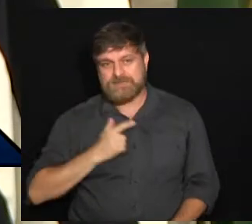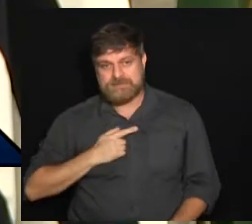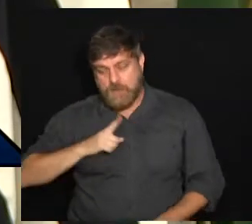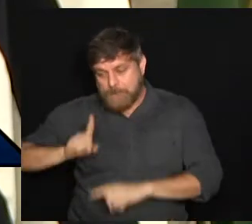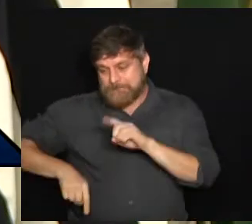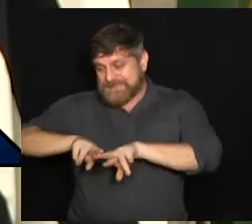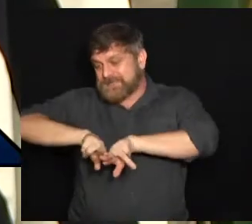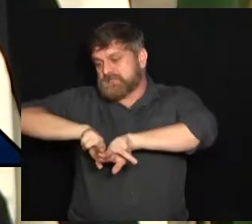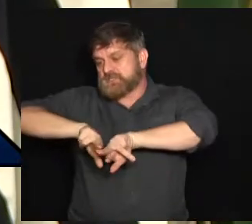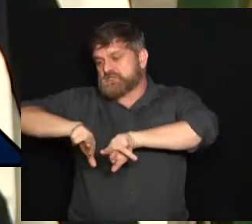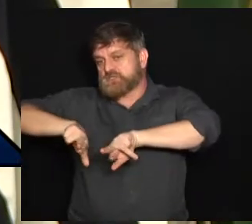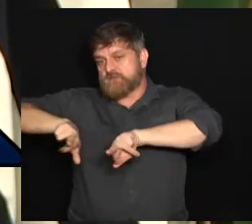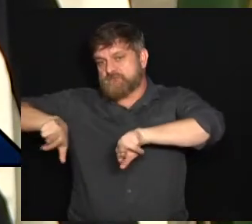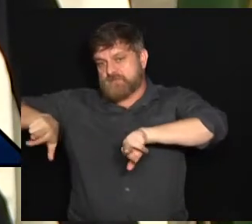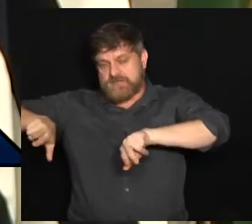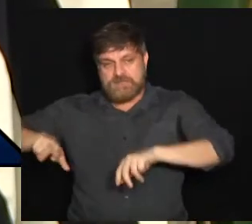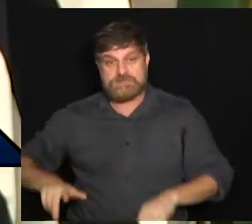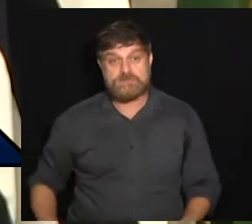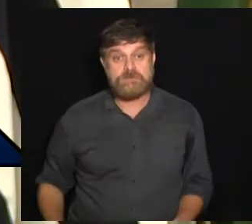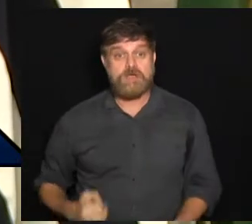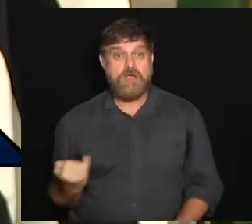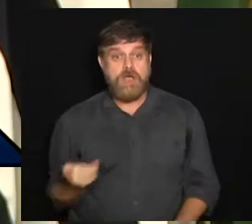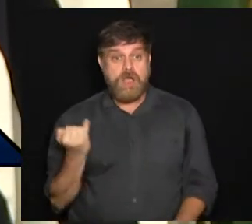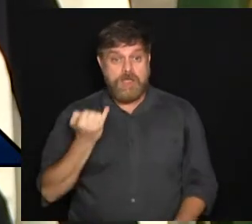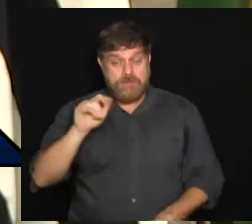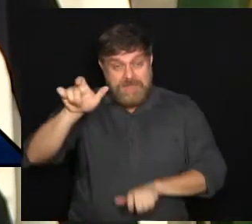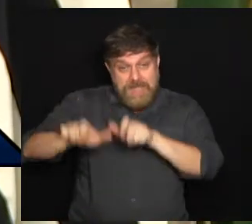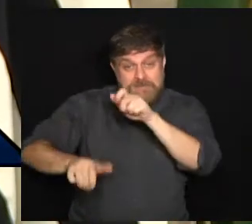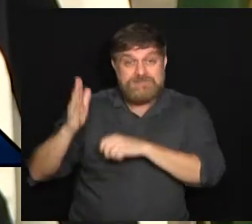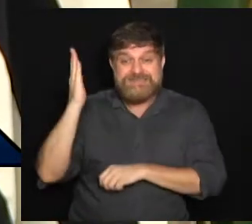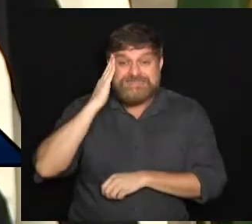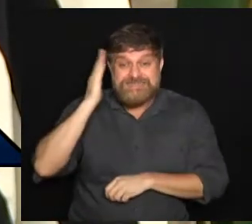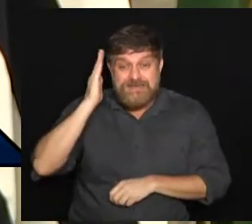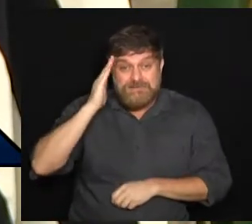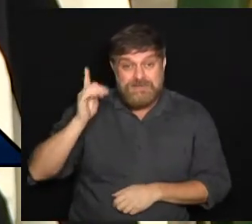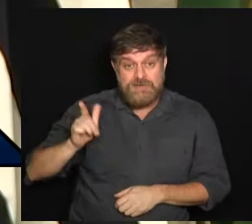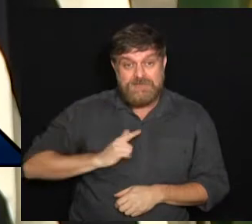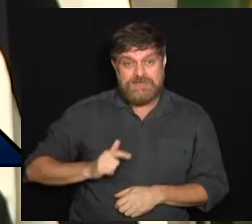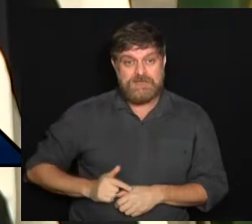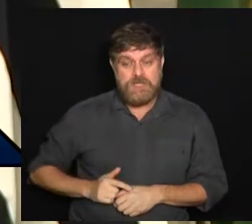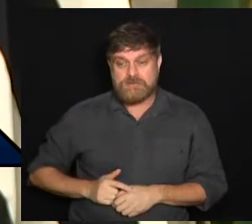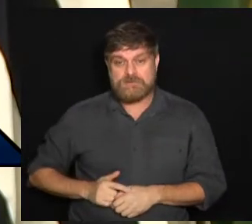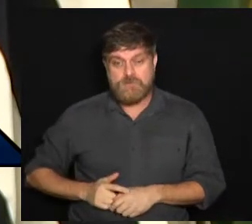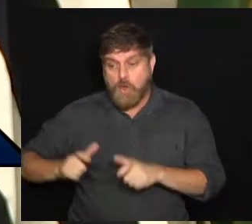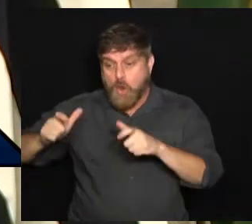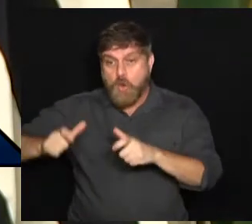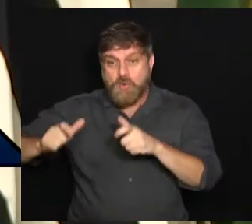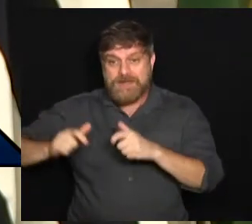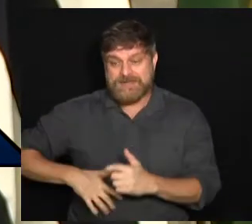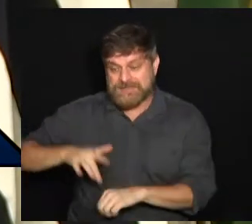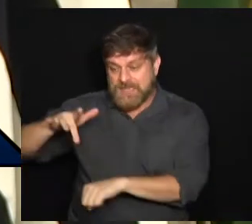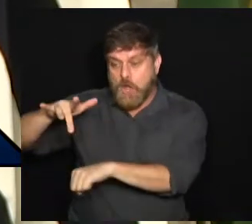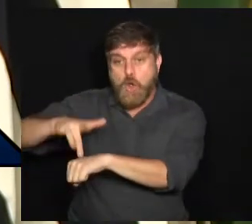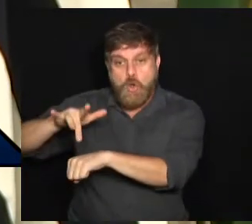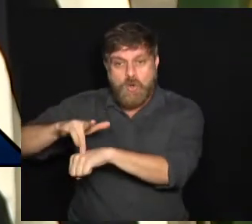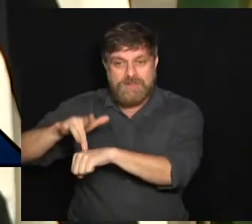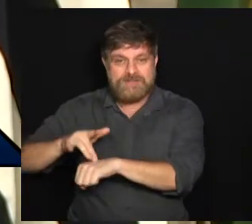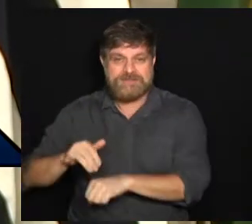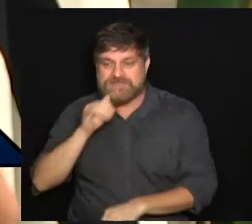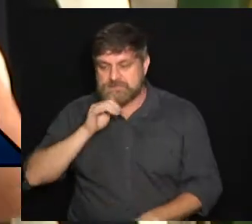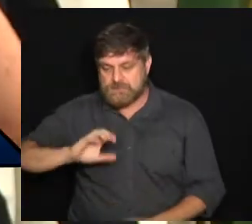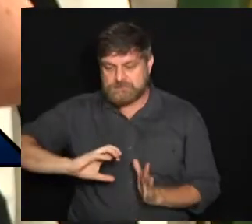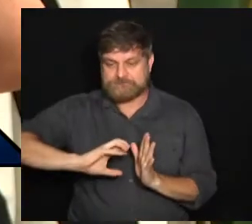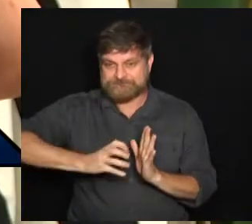para outra, tá? Mas o importante é as pessoas saberem que as superfícies, especialmente as superfícies de contato intensivo, como